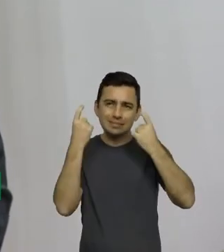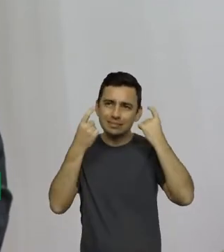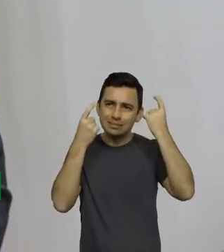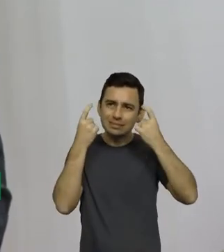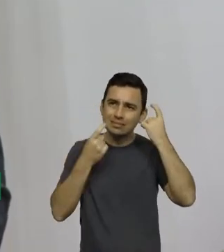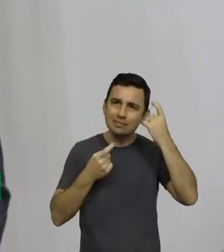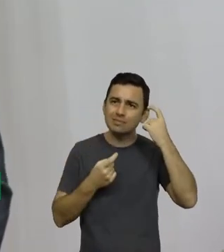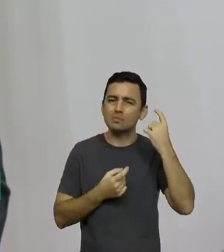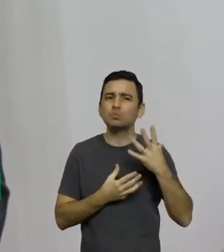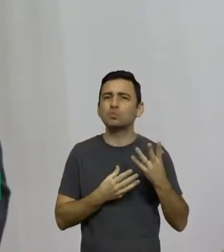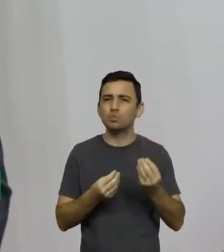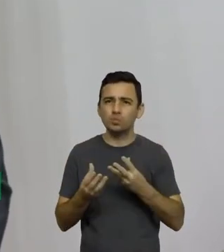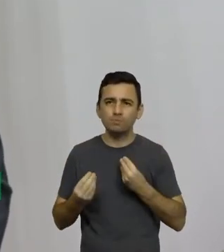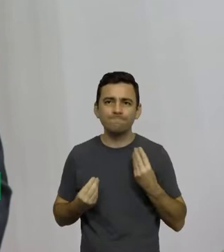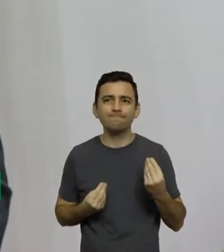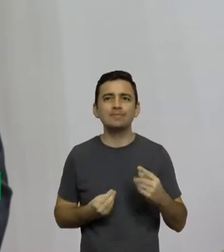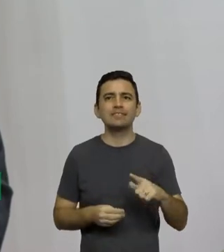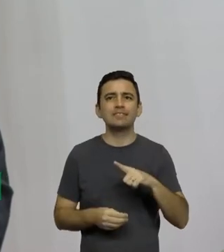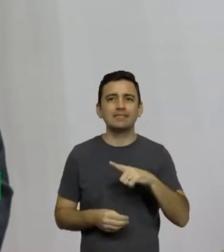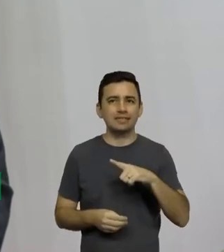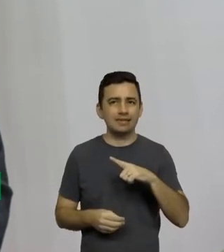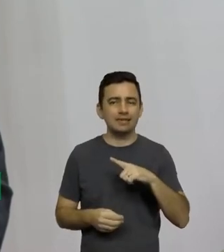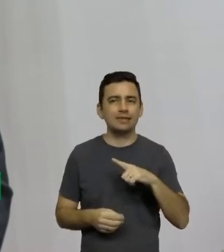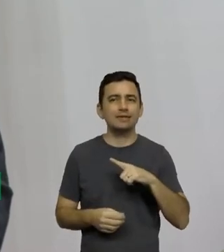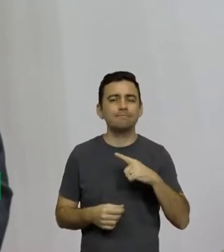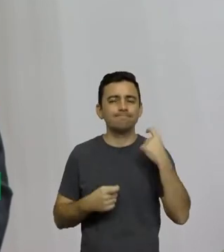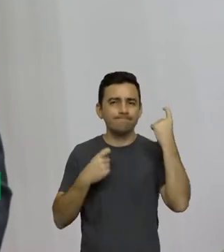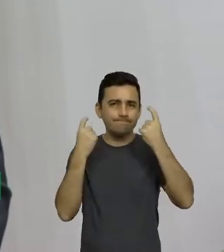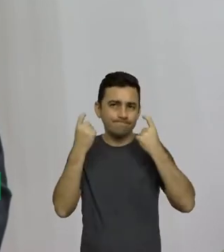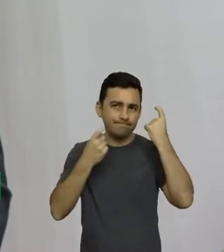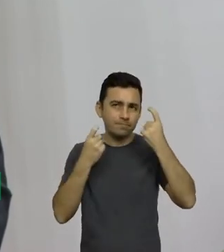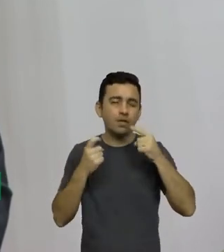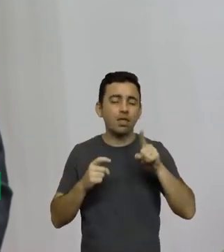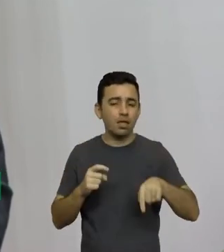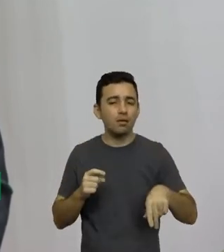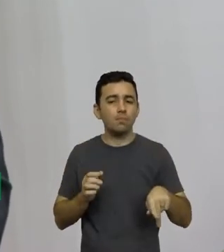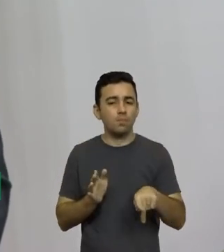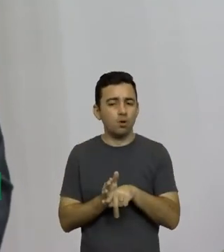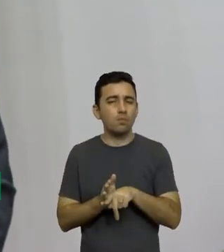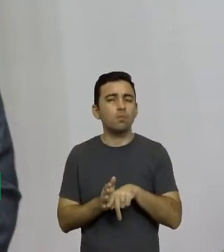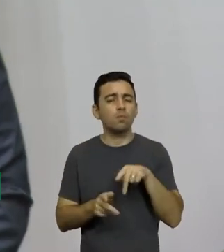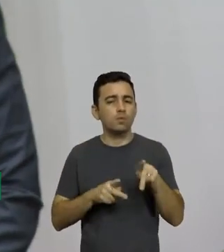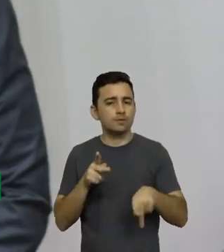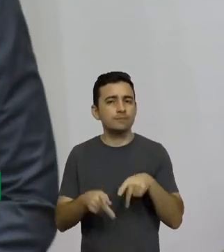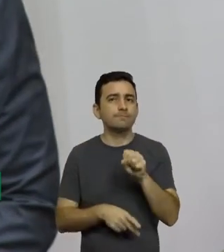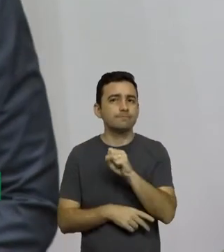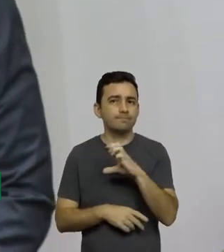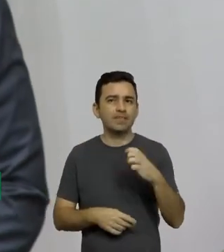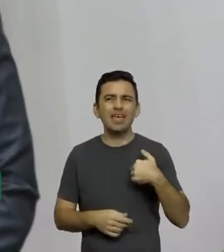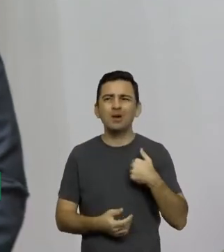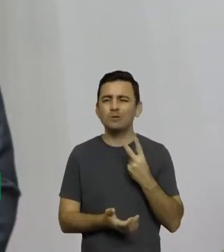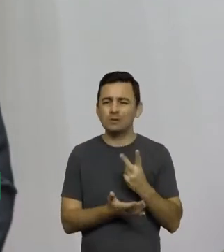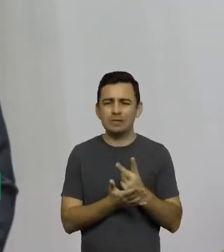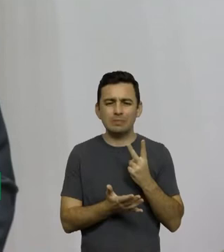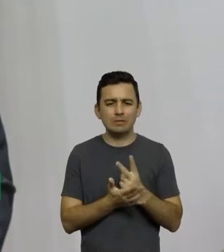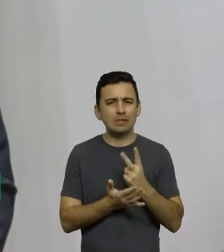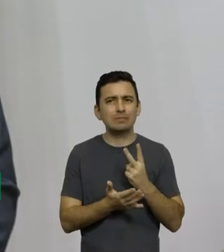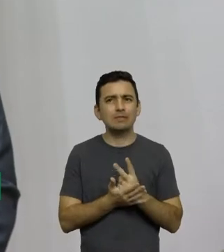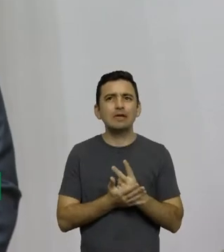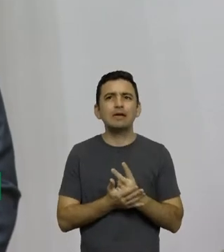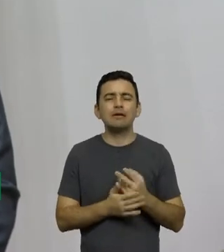parte, uma parcela muito importante dos catarinenses. Eu sempre uso essa tribuna como uma plataforma